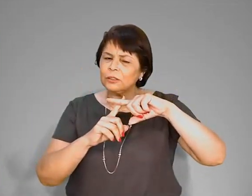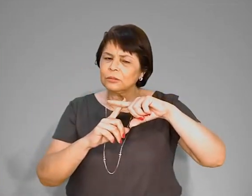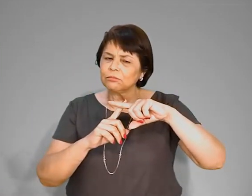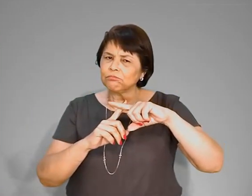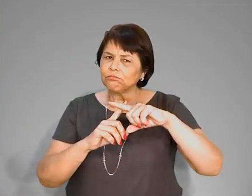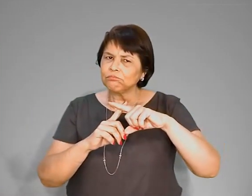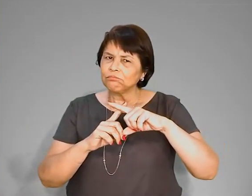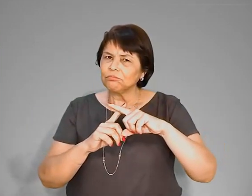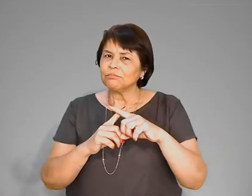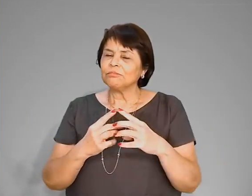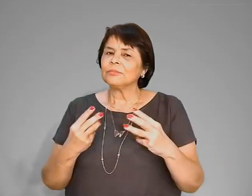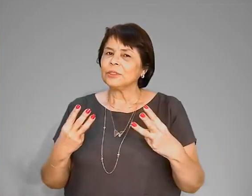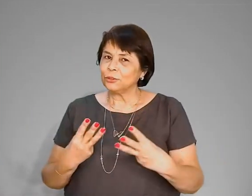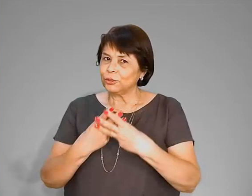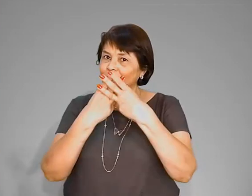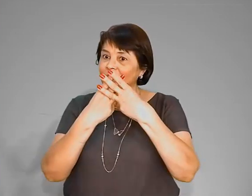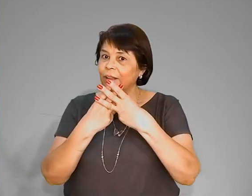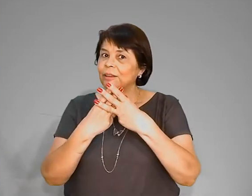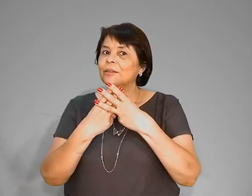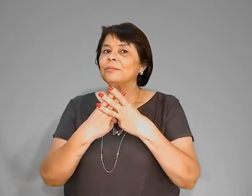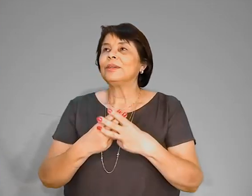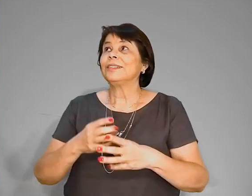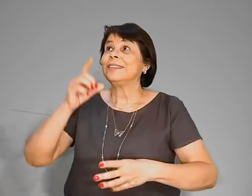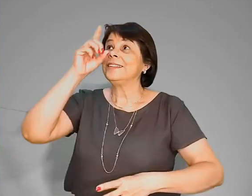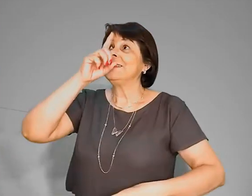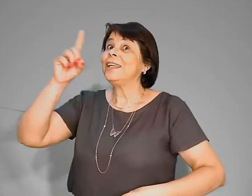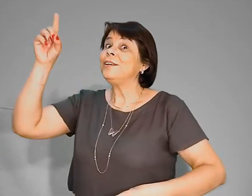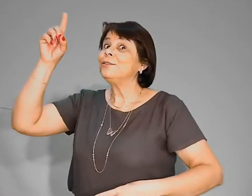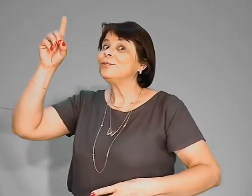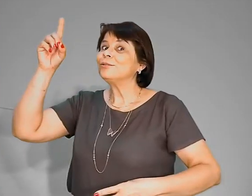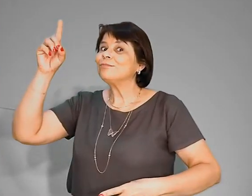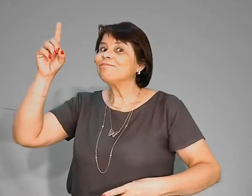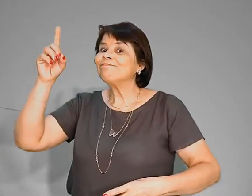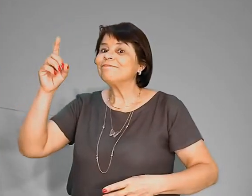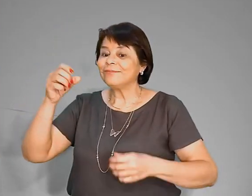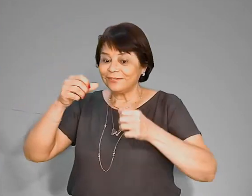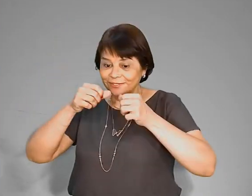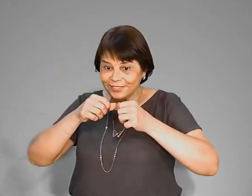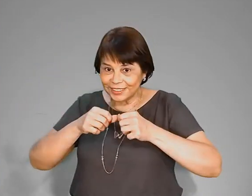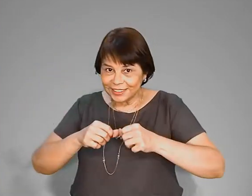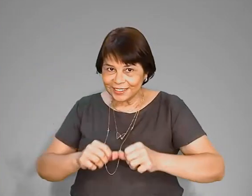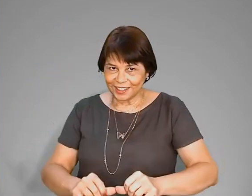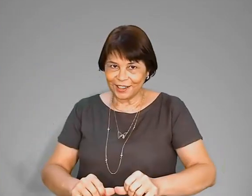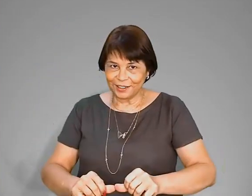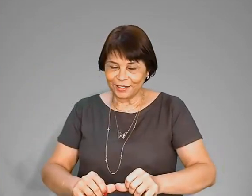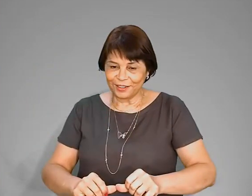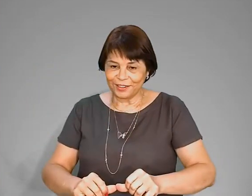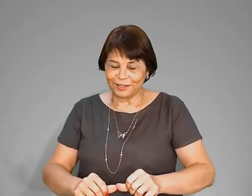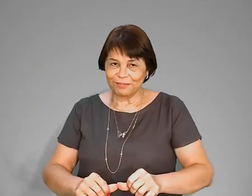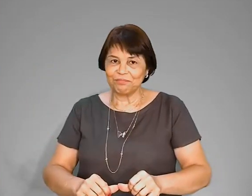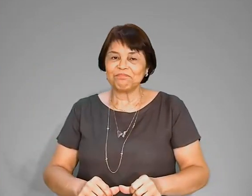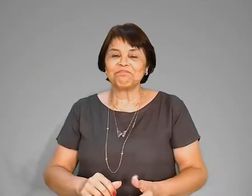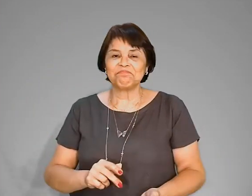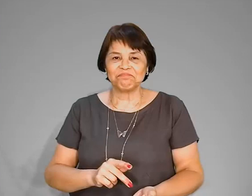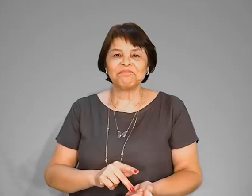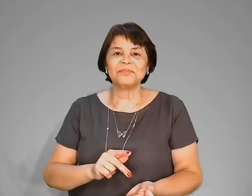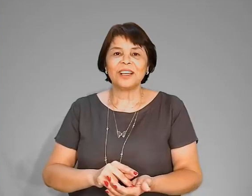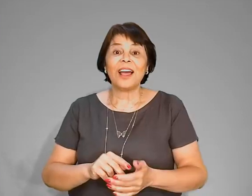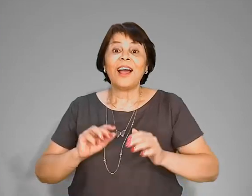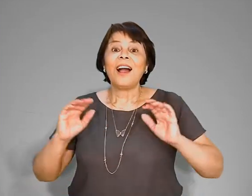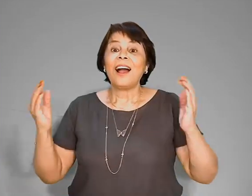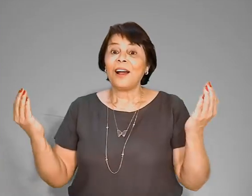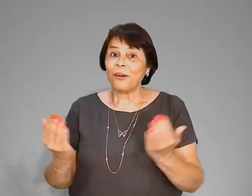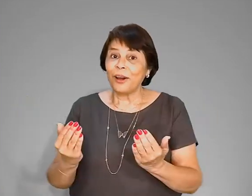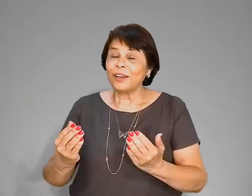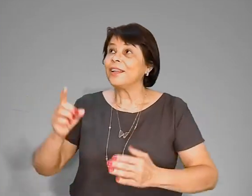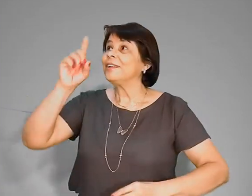é essa? Ele está fazendo um templo espiritual para ele mesmo morar. Mas como ele faz esse